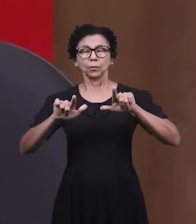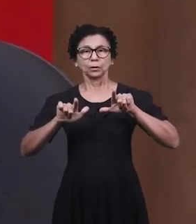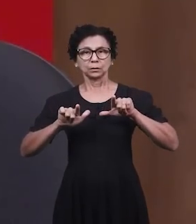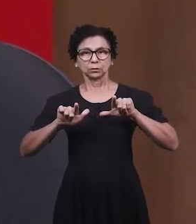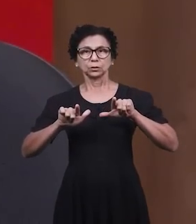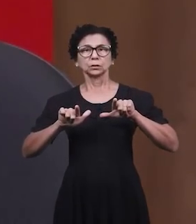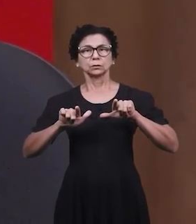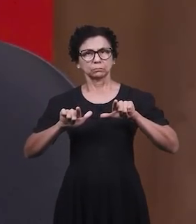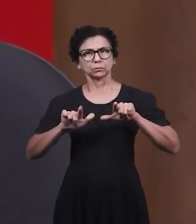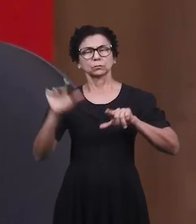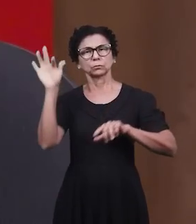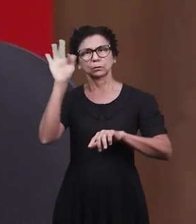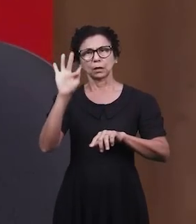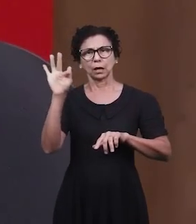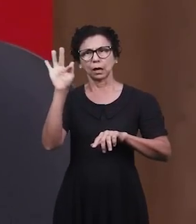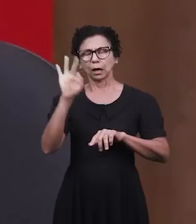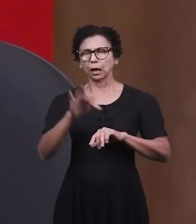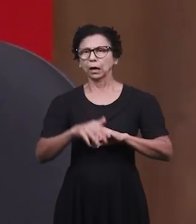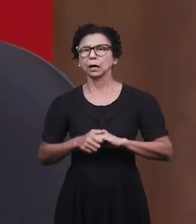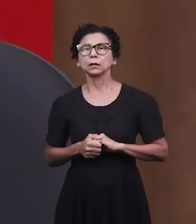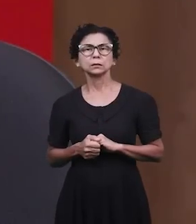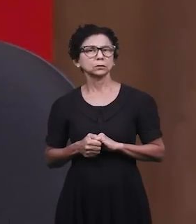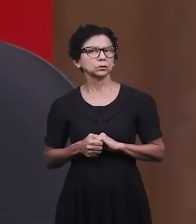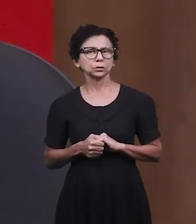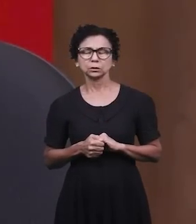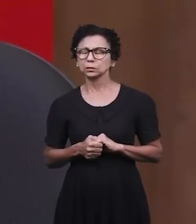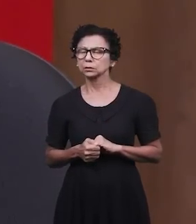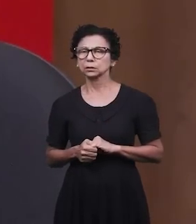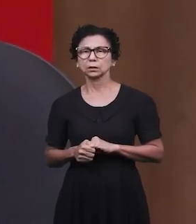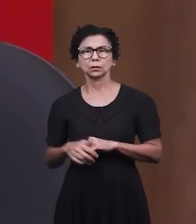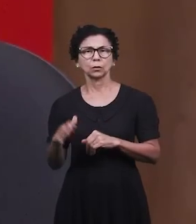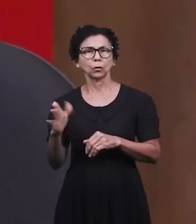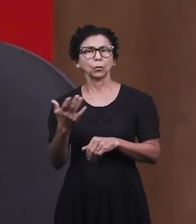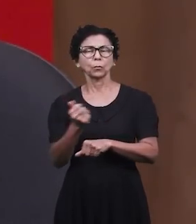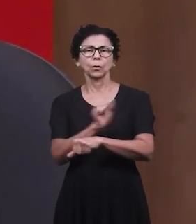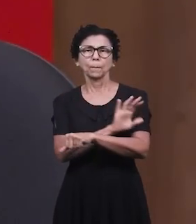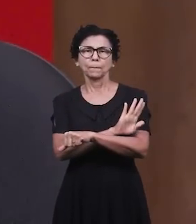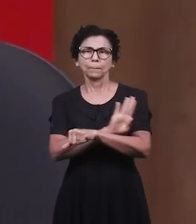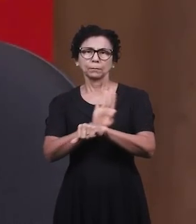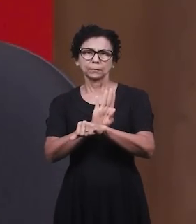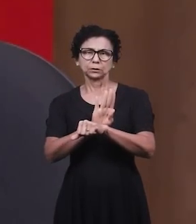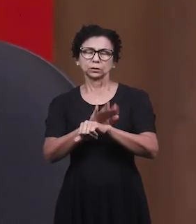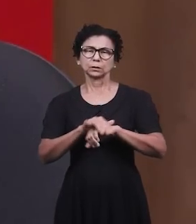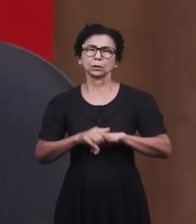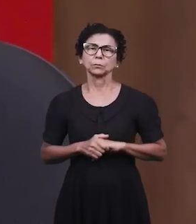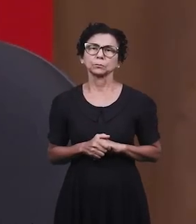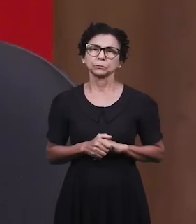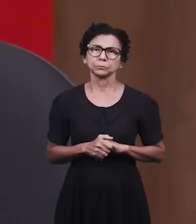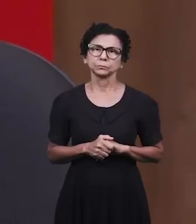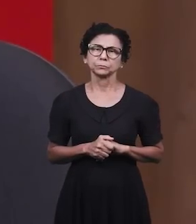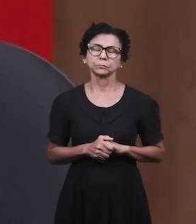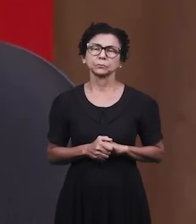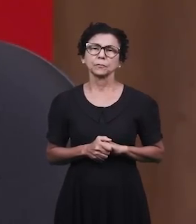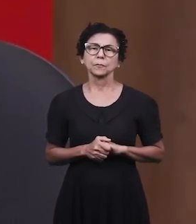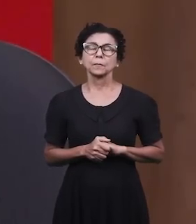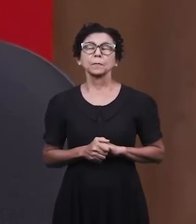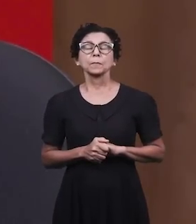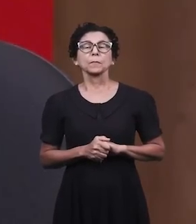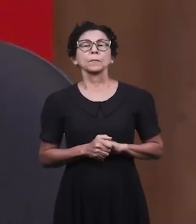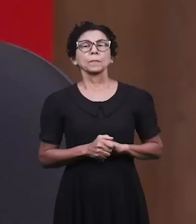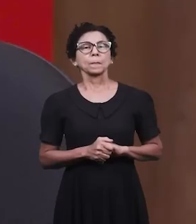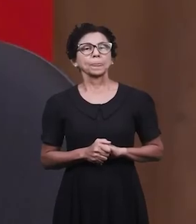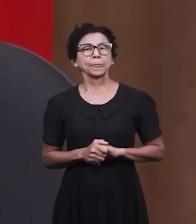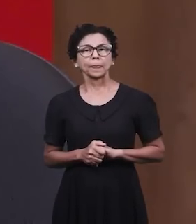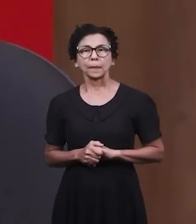em teologia, um bacharelado, aquilo ninguém tira. Quando você recebe uma função dada